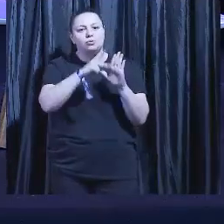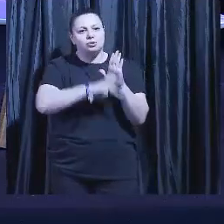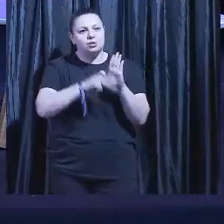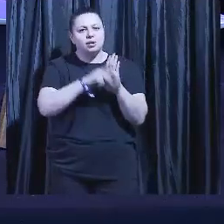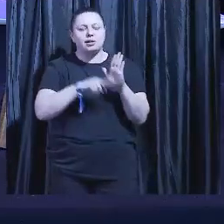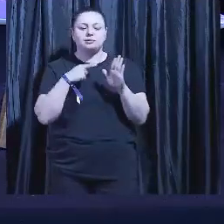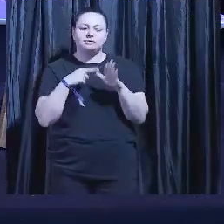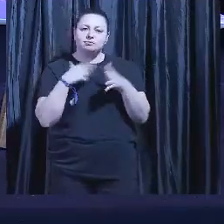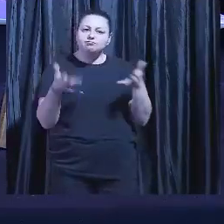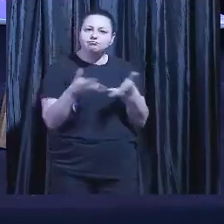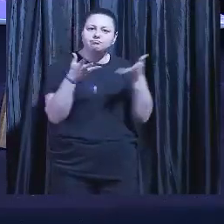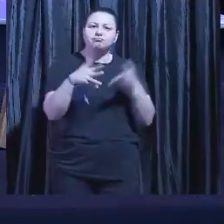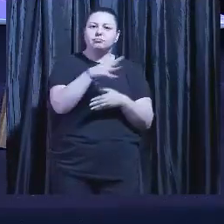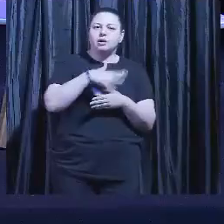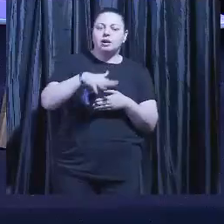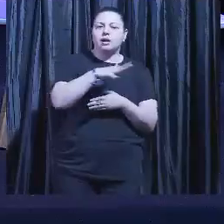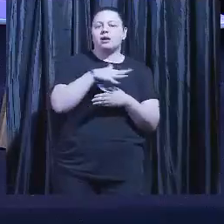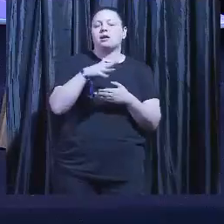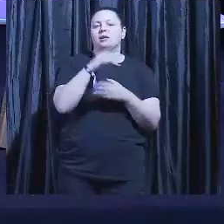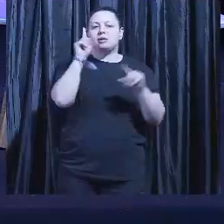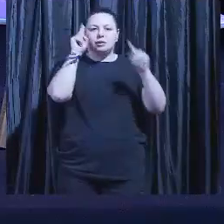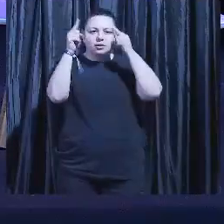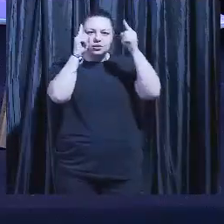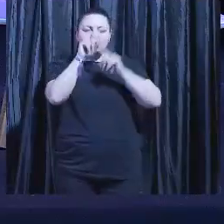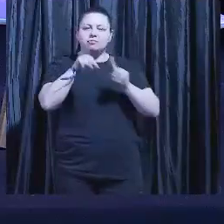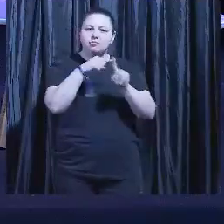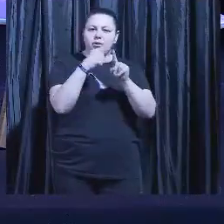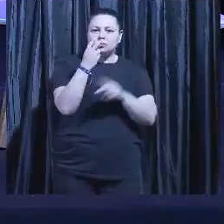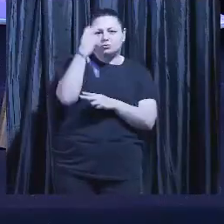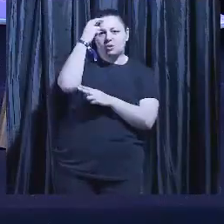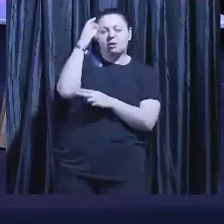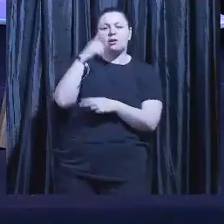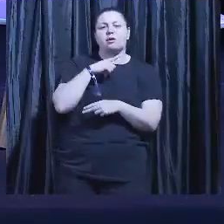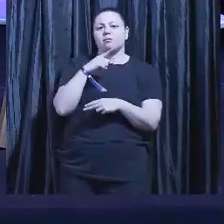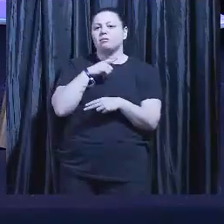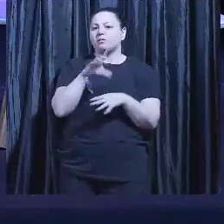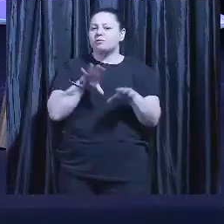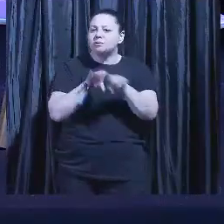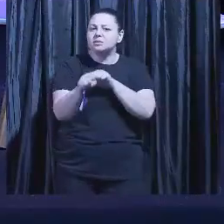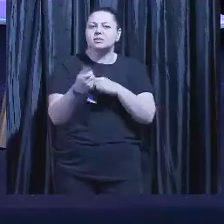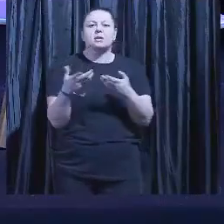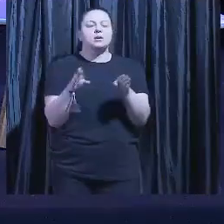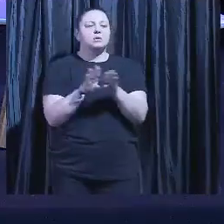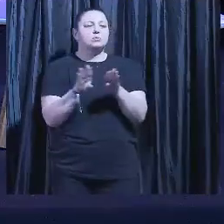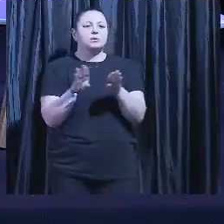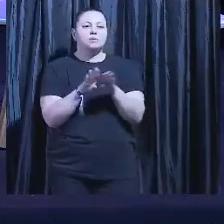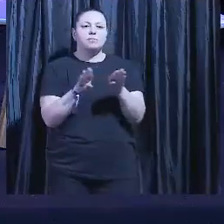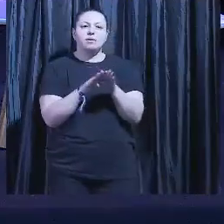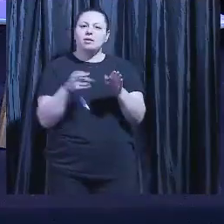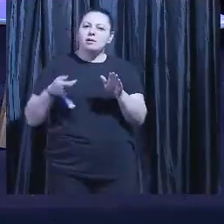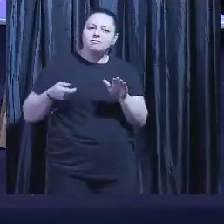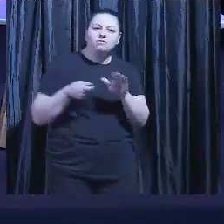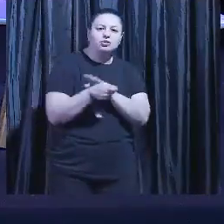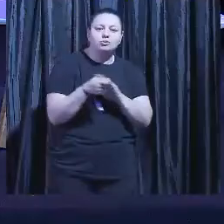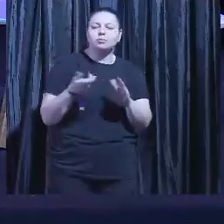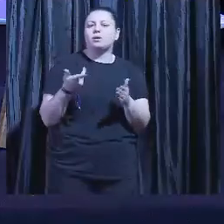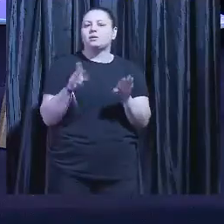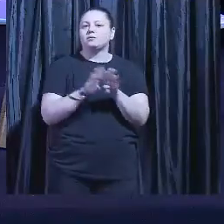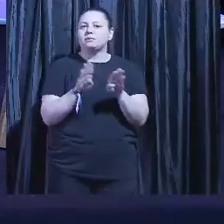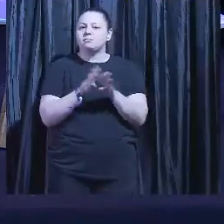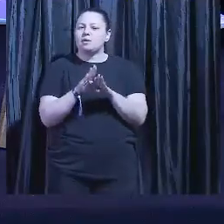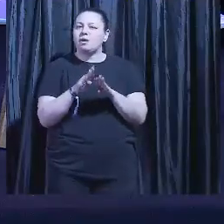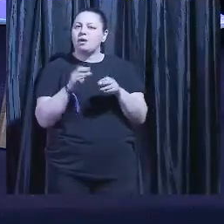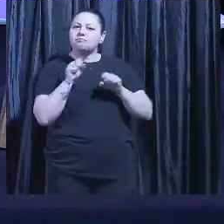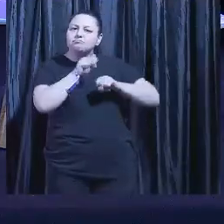criativo, cultural e musical que vem da periferia, com formações, investimento de semente, iniciação musical.